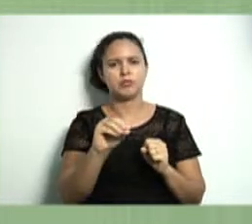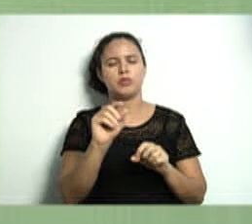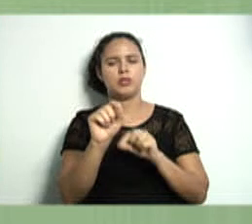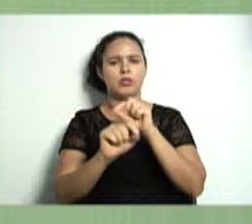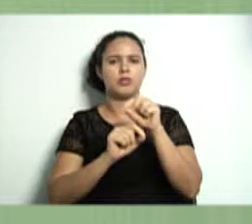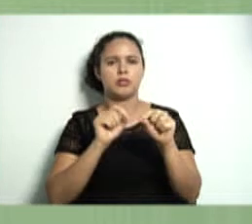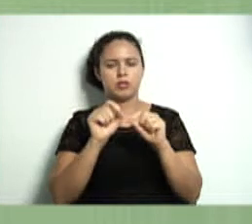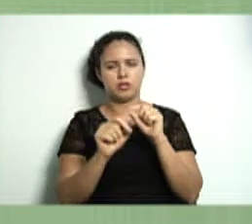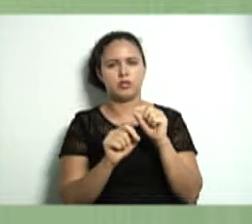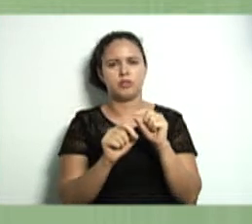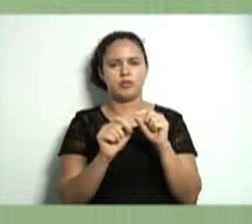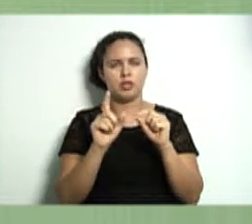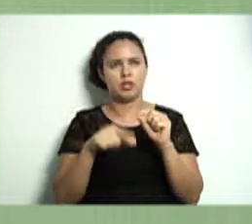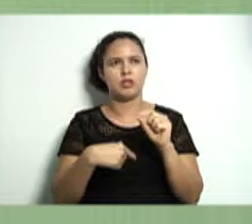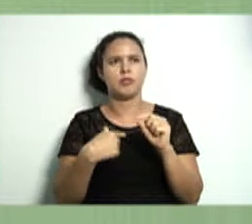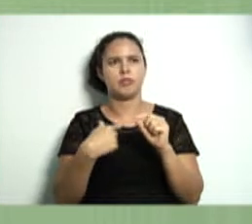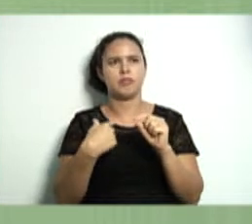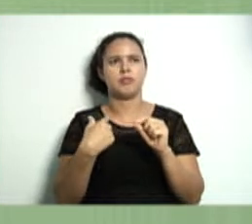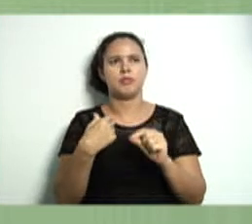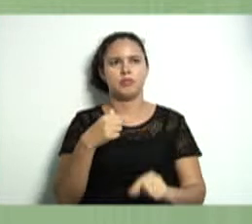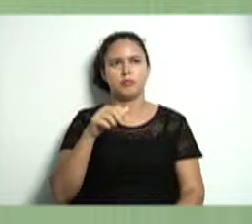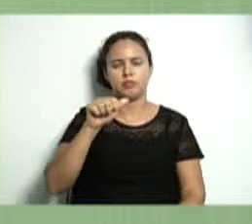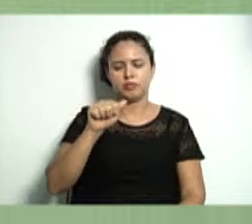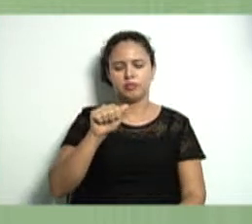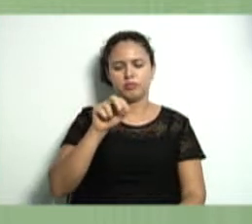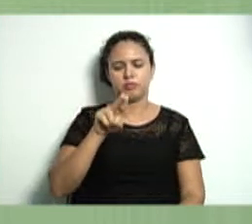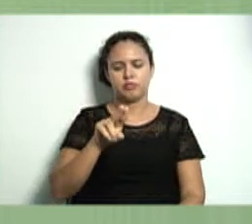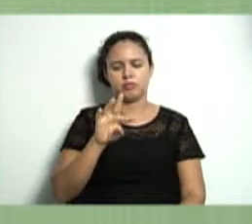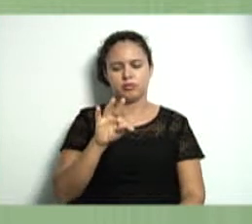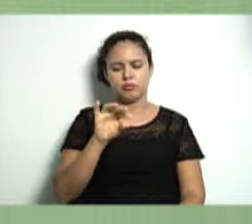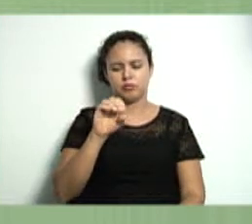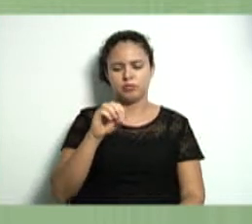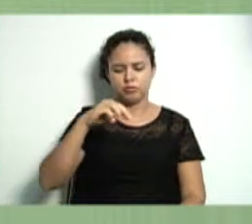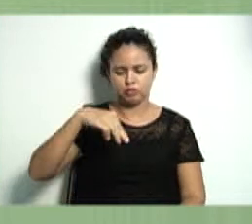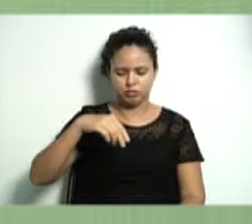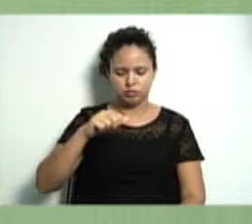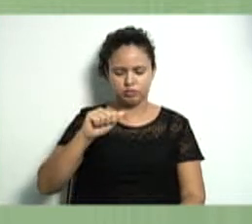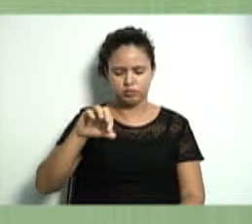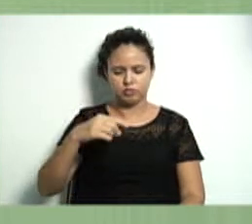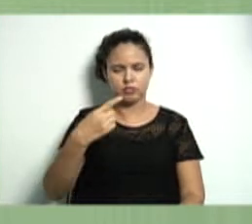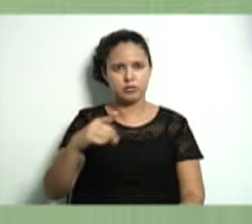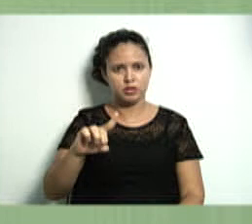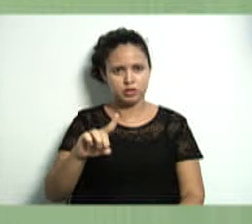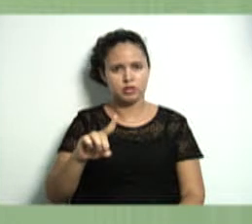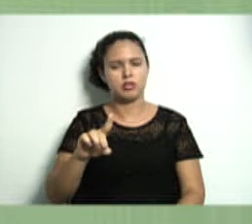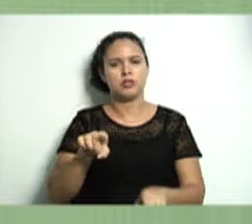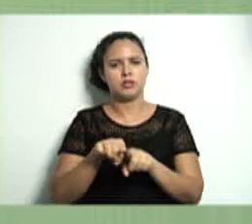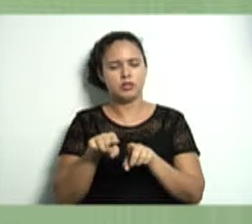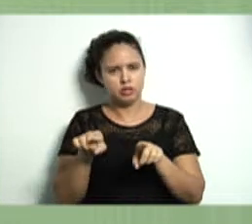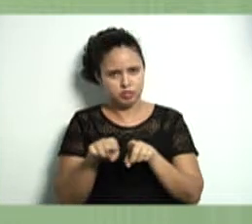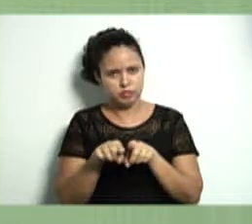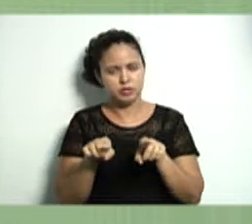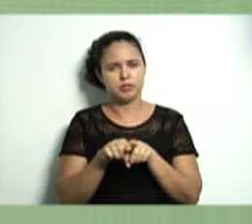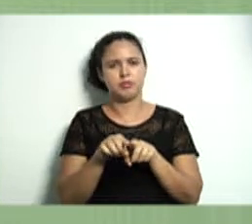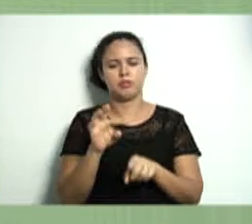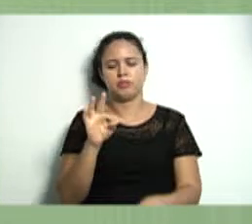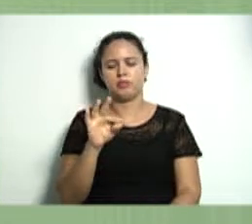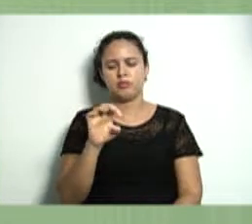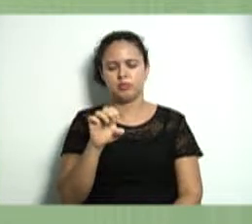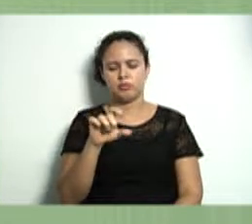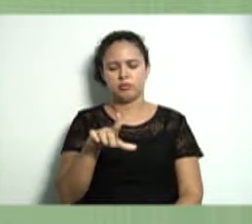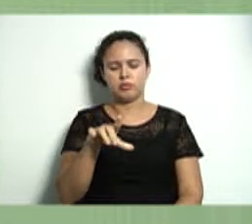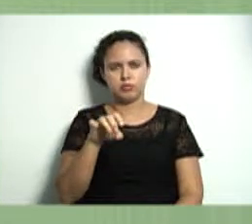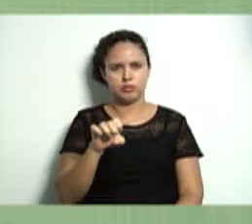falar que é a automação ou que é o teletrabalho, e aí deveriam citar um exemplo